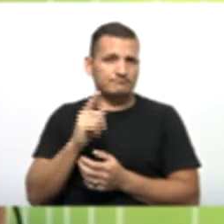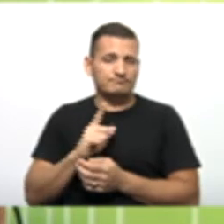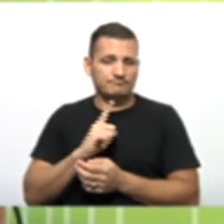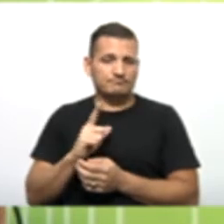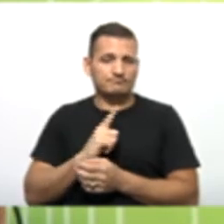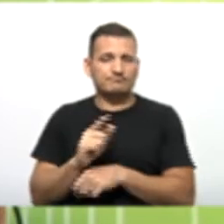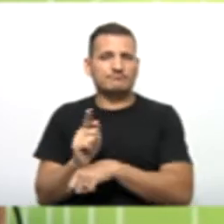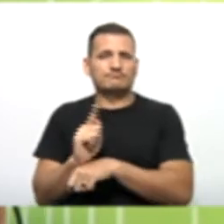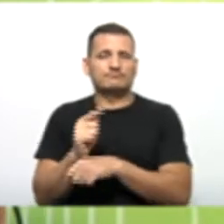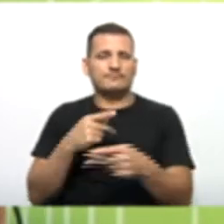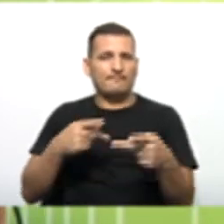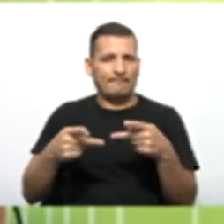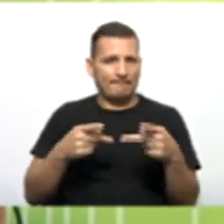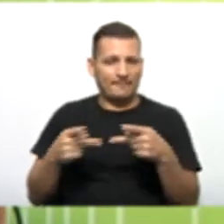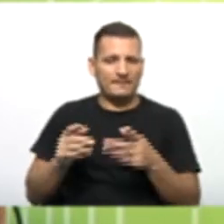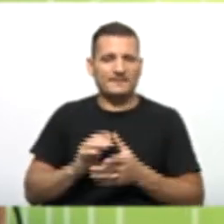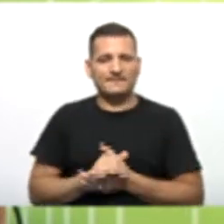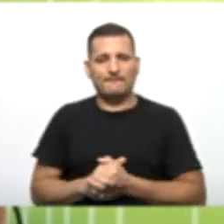no gerenciamento de projetos.